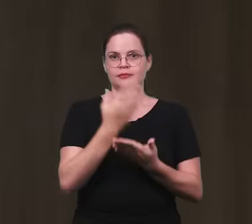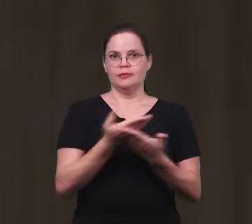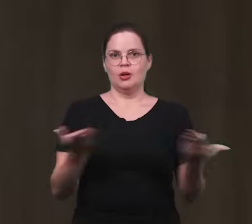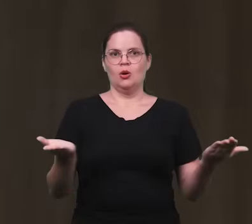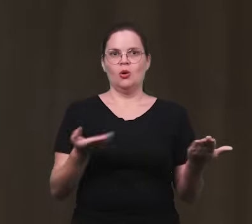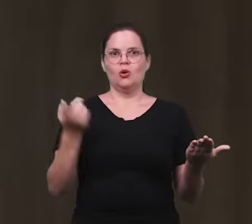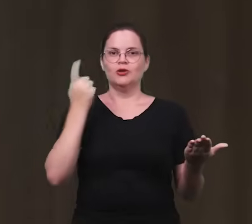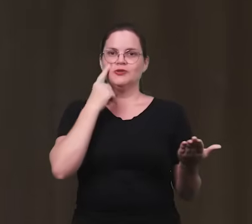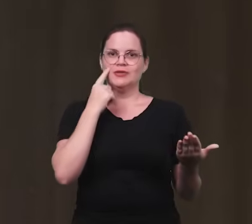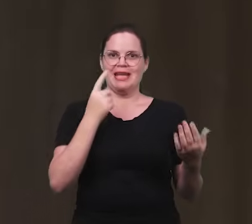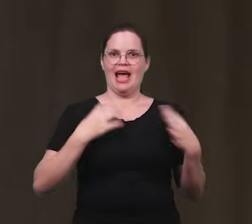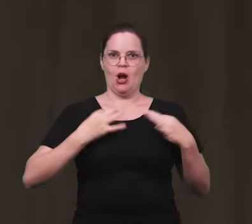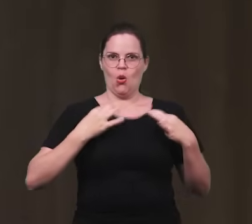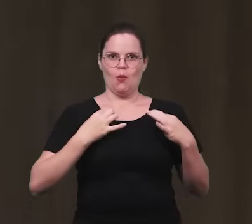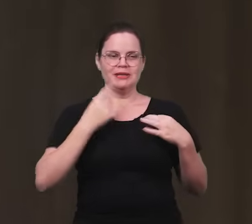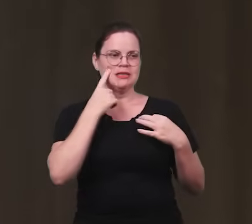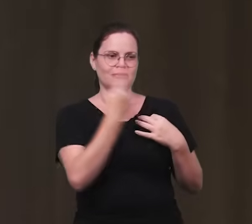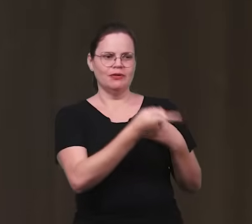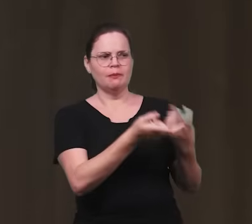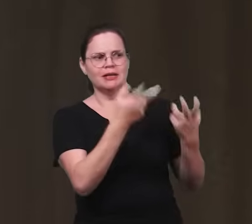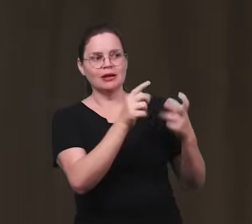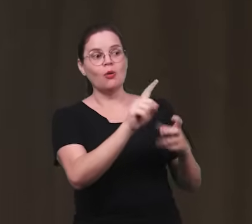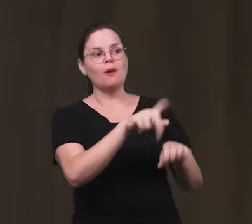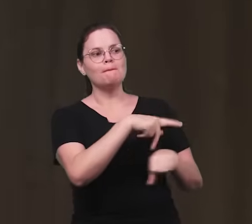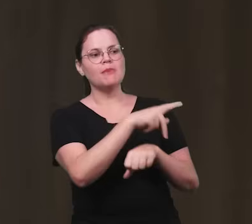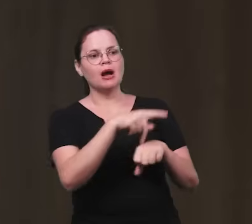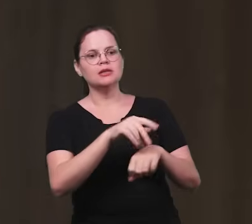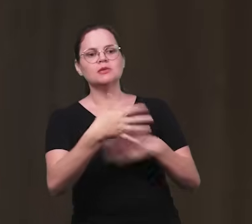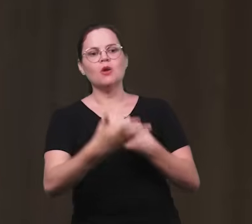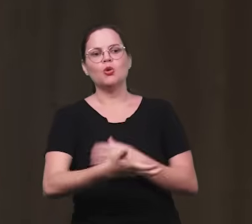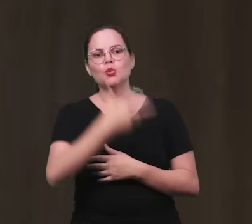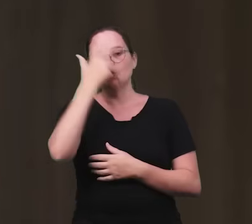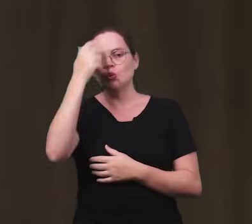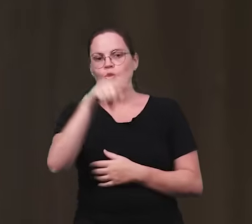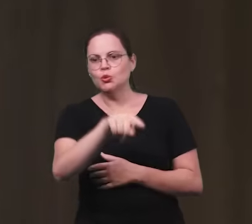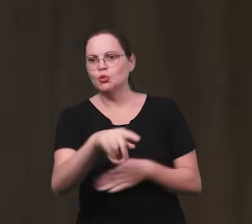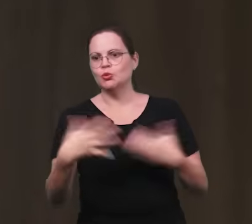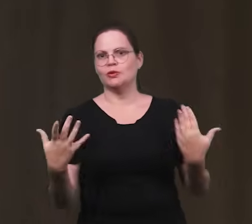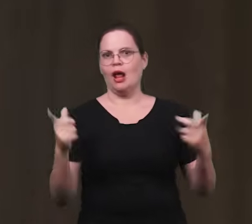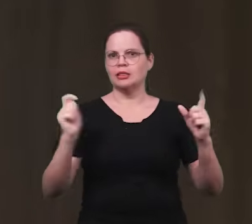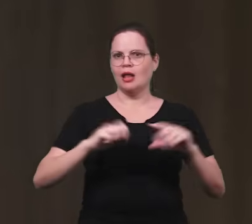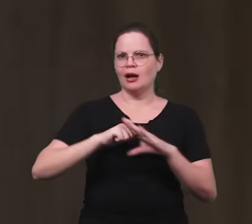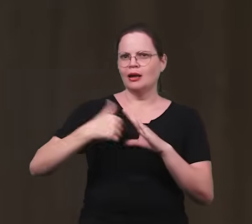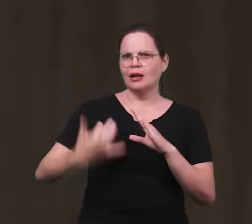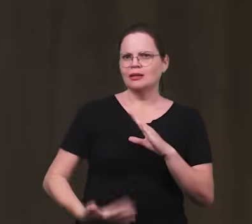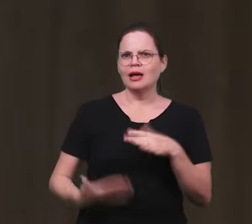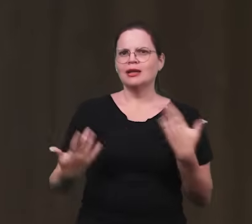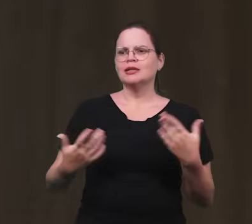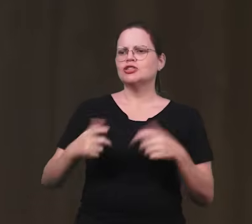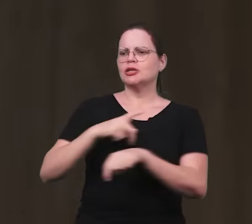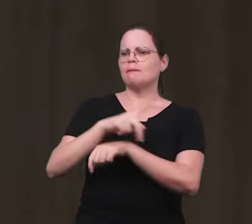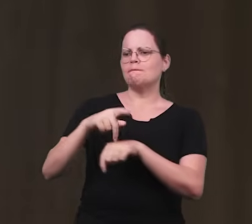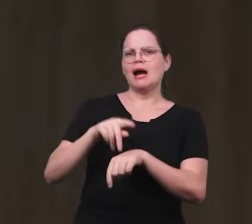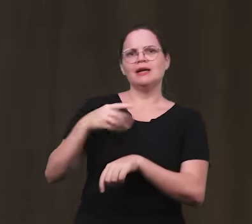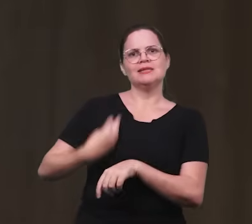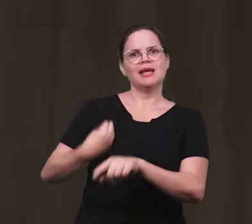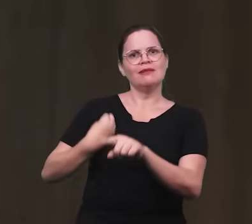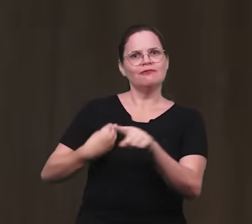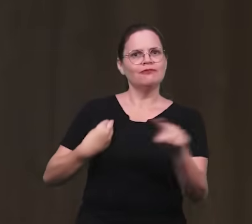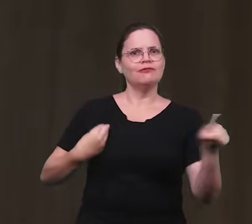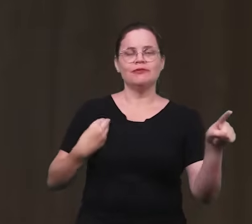você identifica de que país é, de que cultura aquela pessoa pertence, as características daquele país de onde ela veio